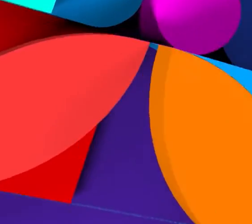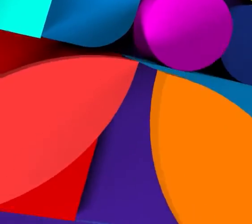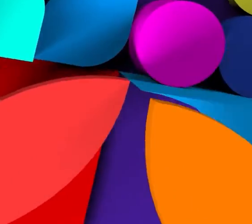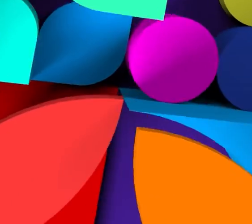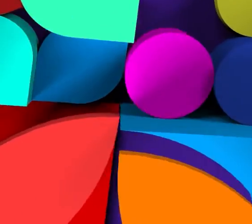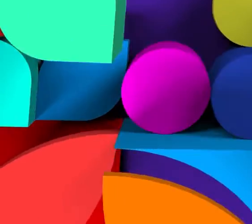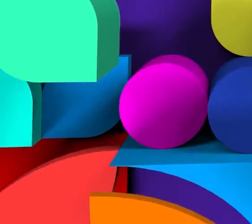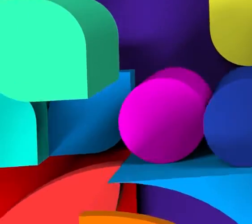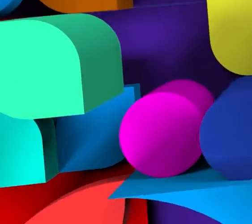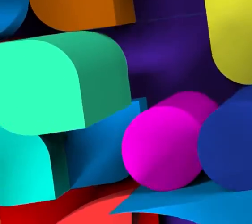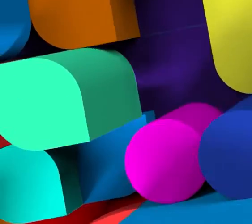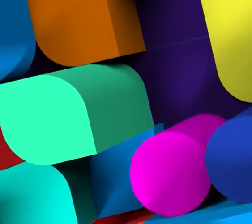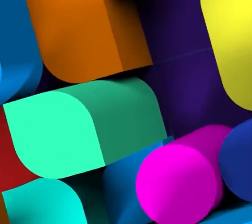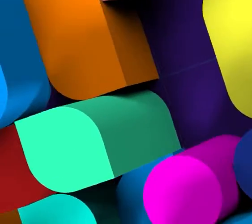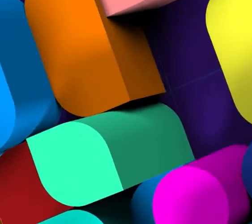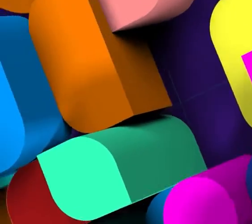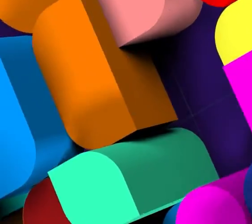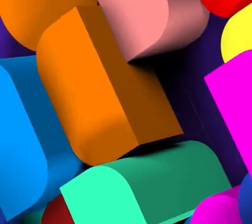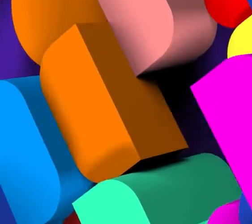E aí